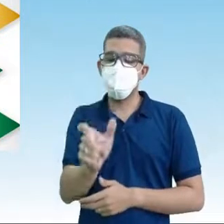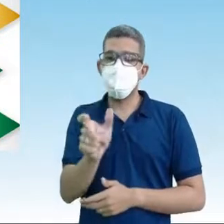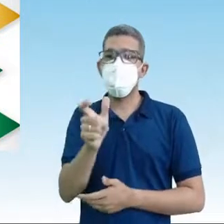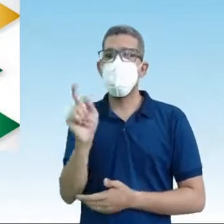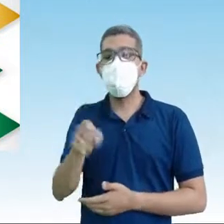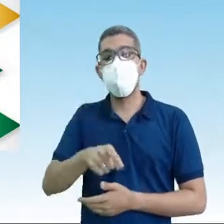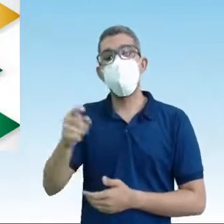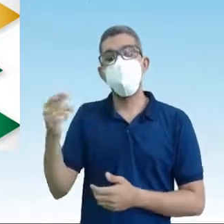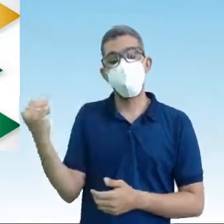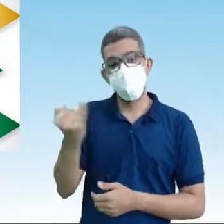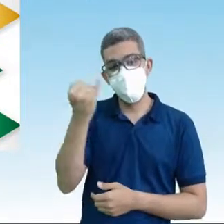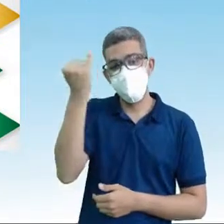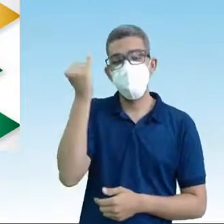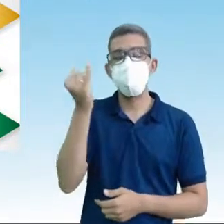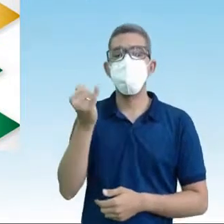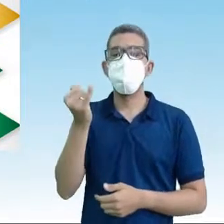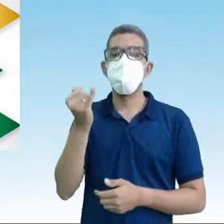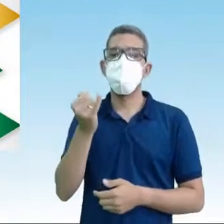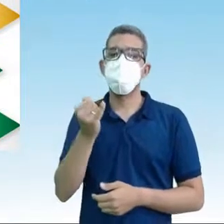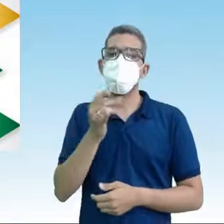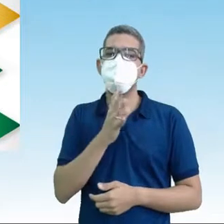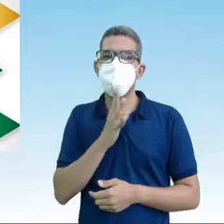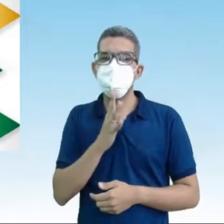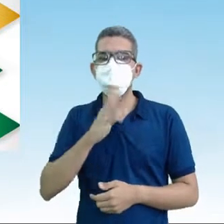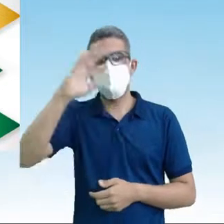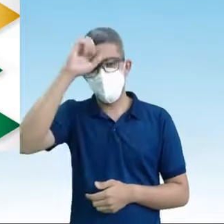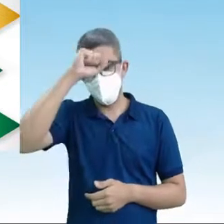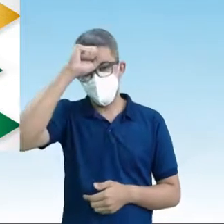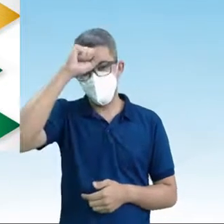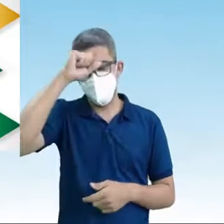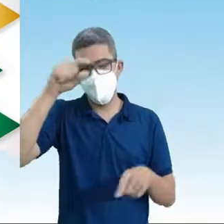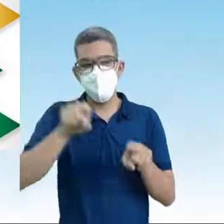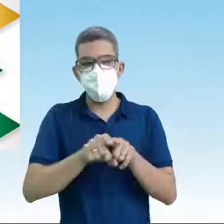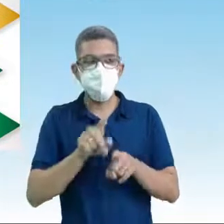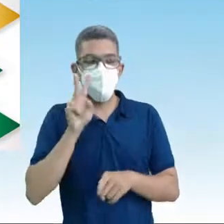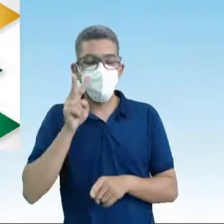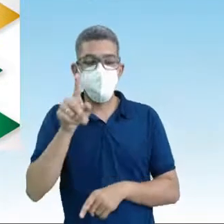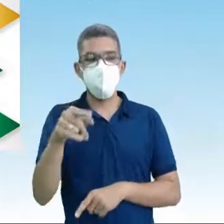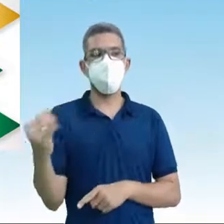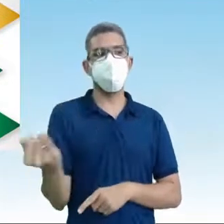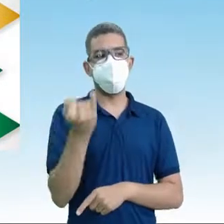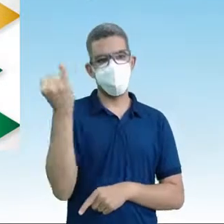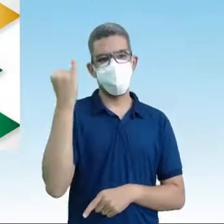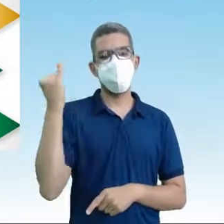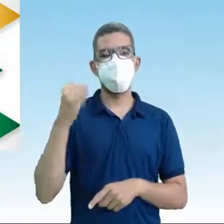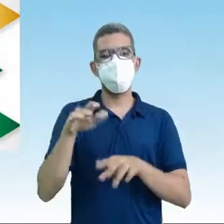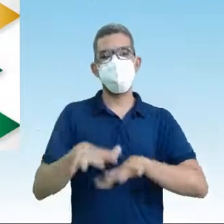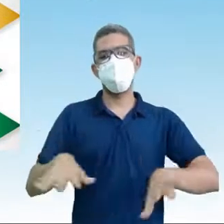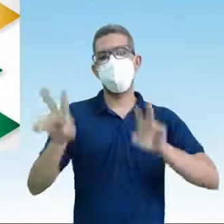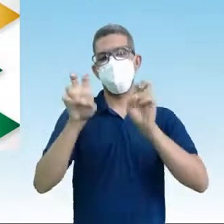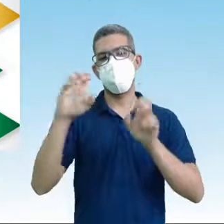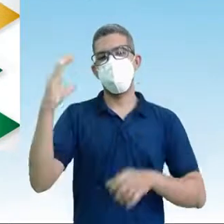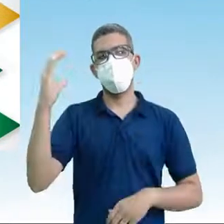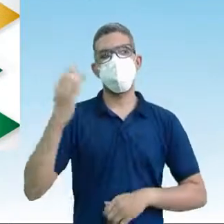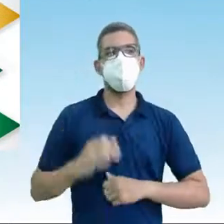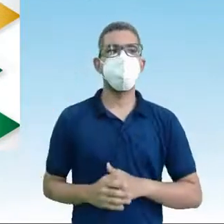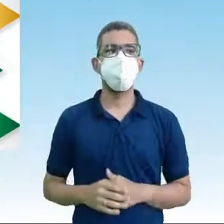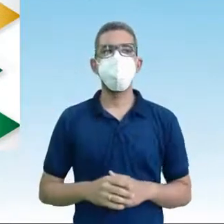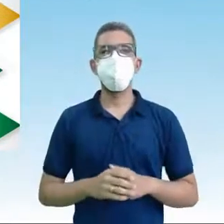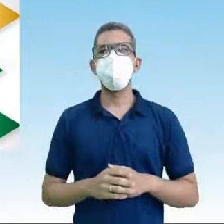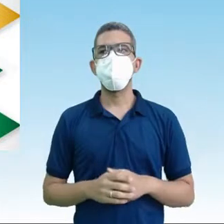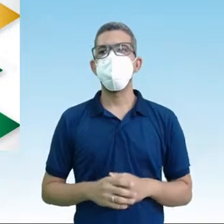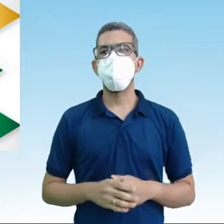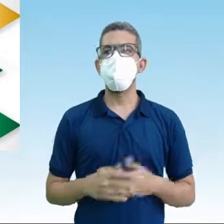gerar conhecimento e convicção sobre a sua importância no meio científico. E é claro que,